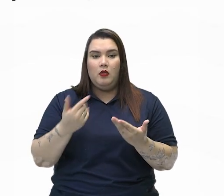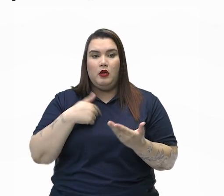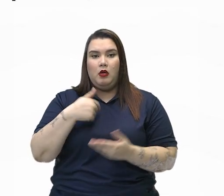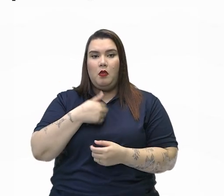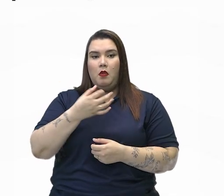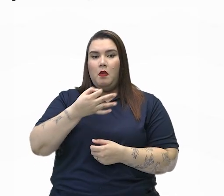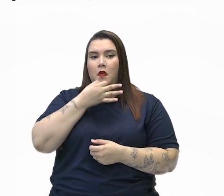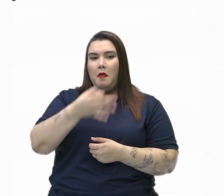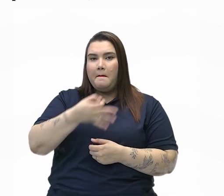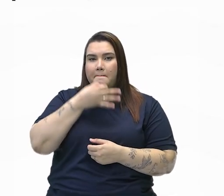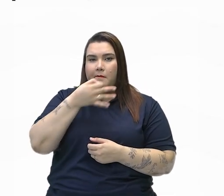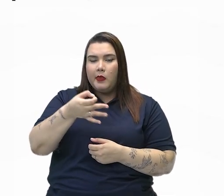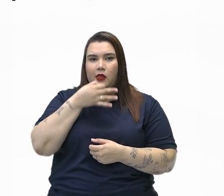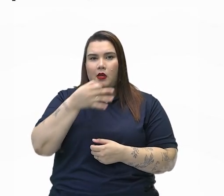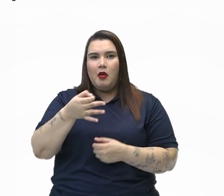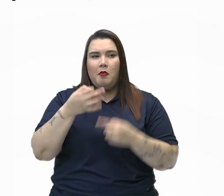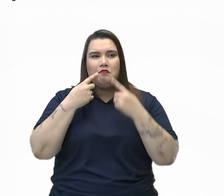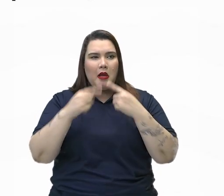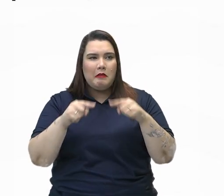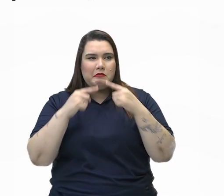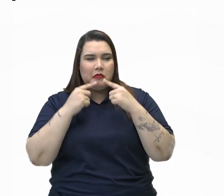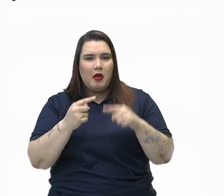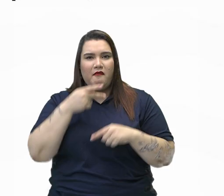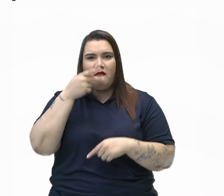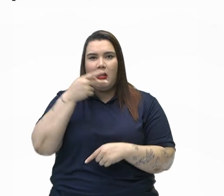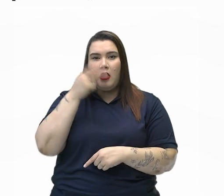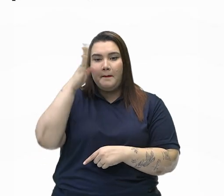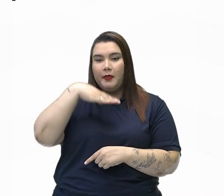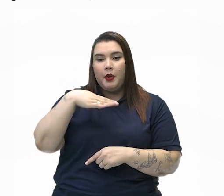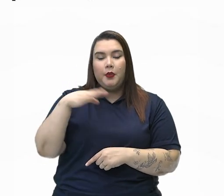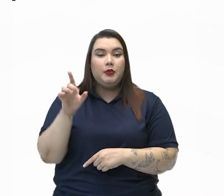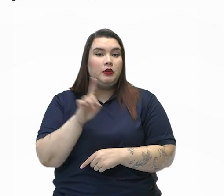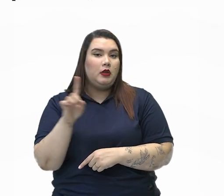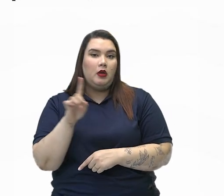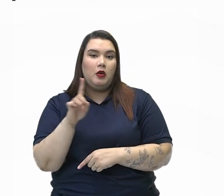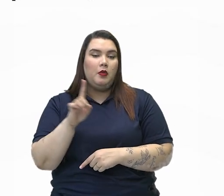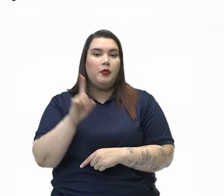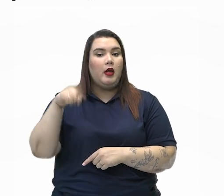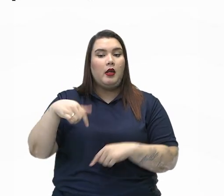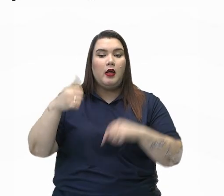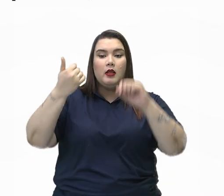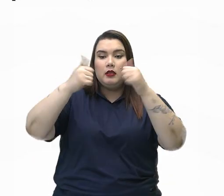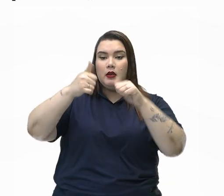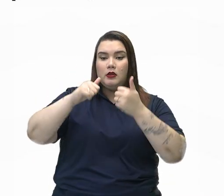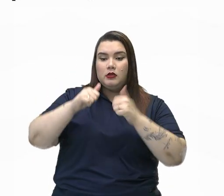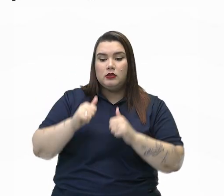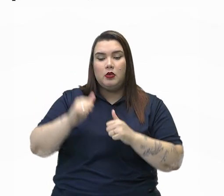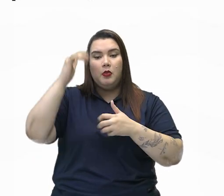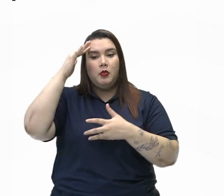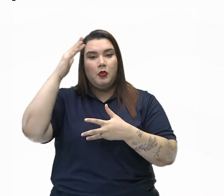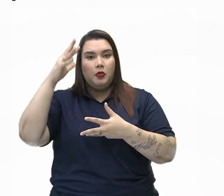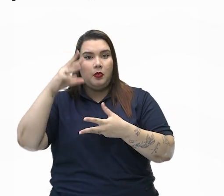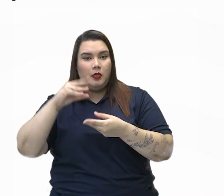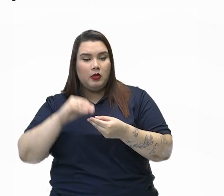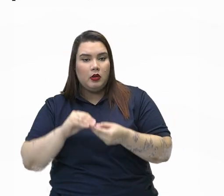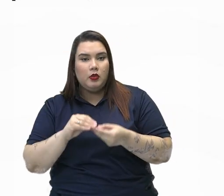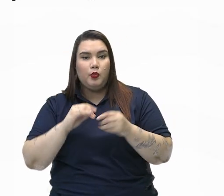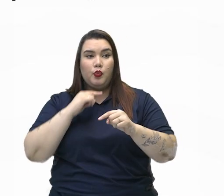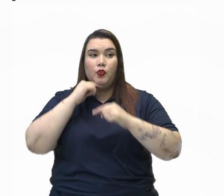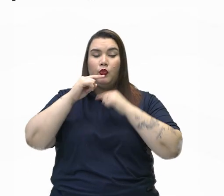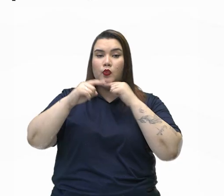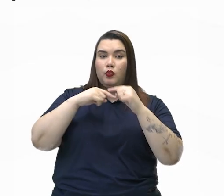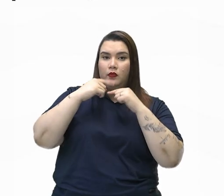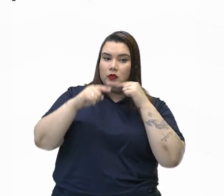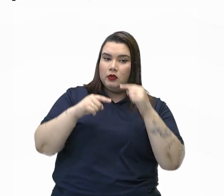é o criticar no sentido de falar mal. É analisar, interpretar e